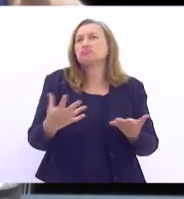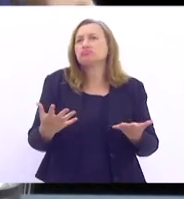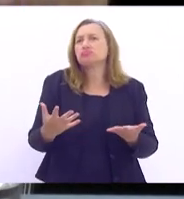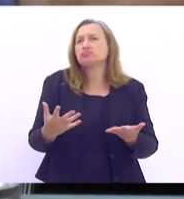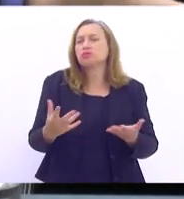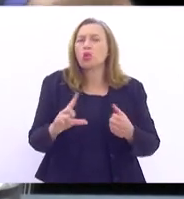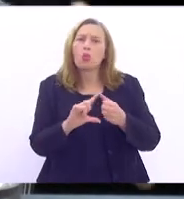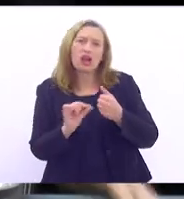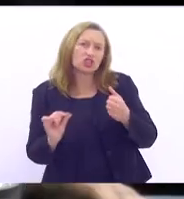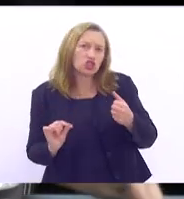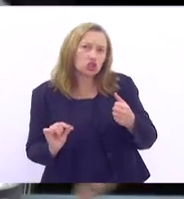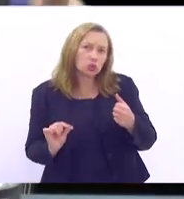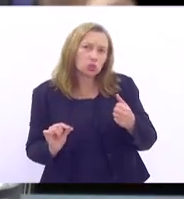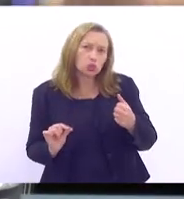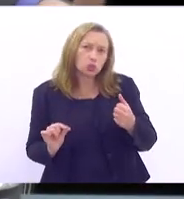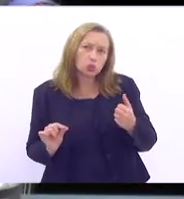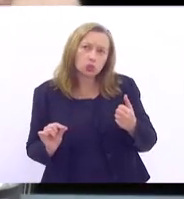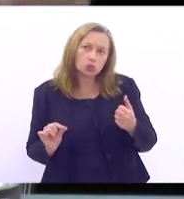um artigo